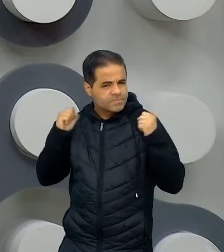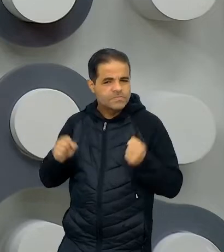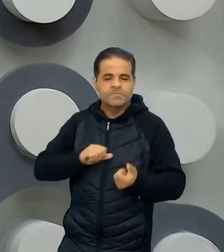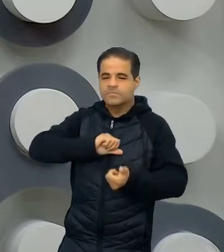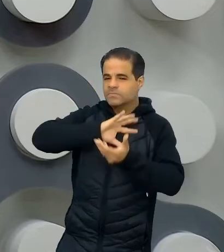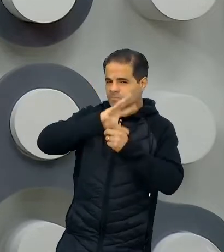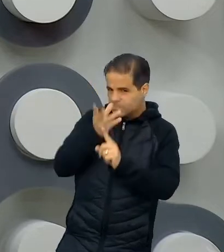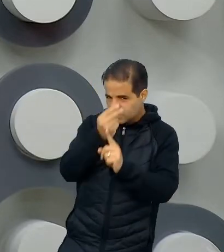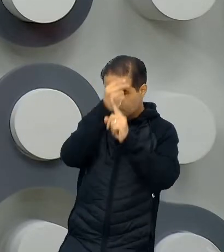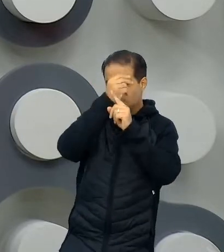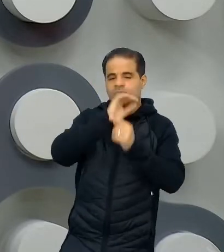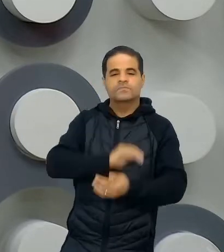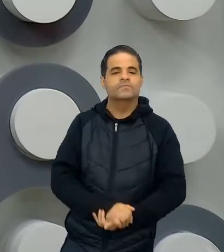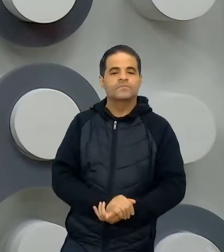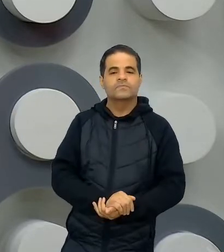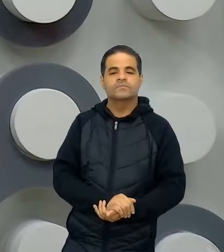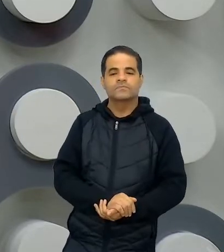lá.